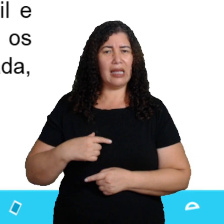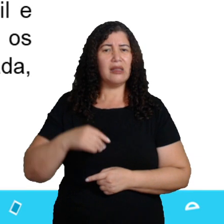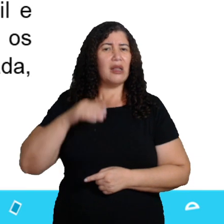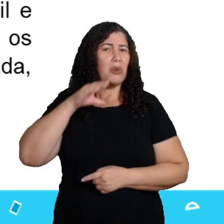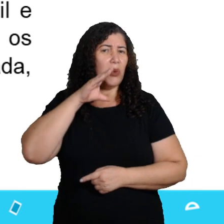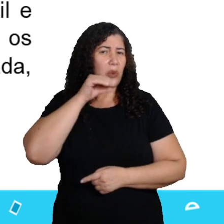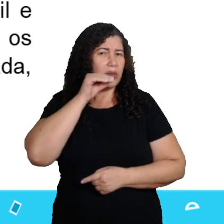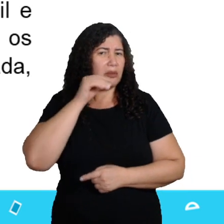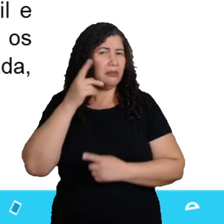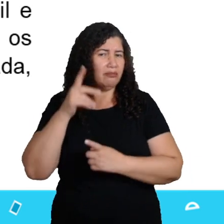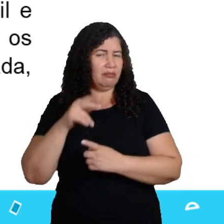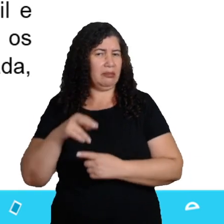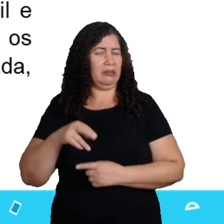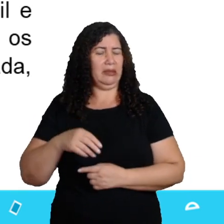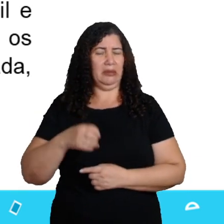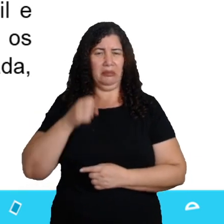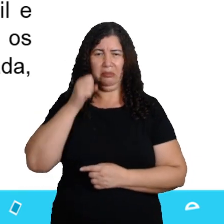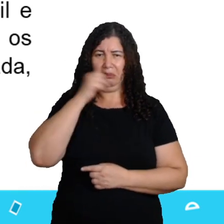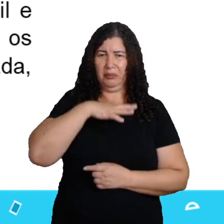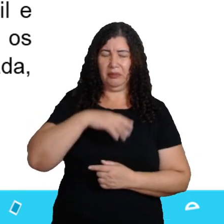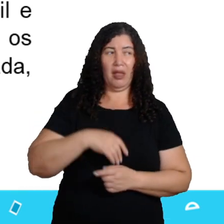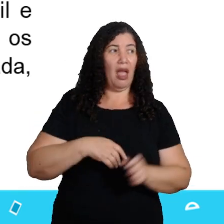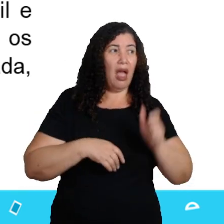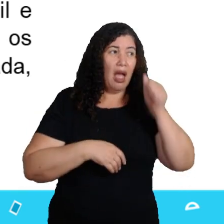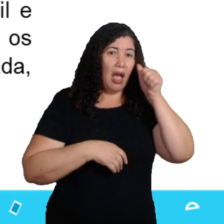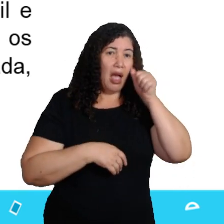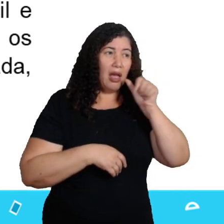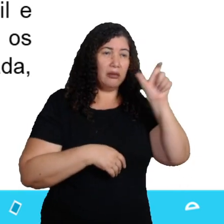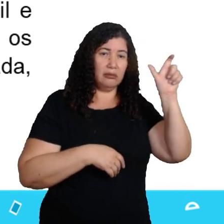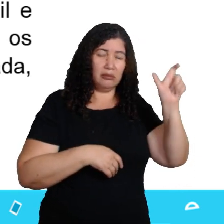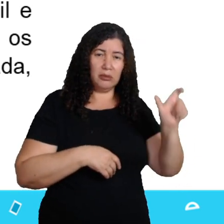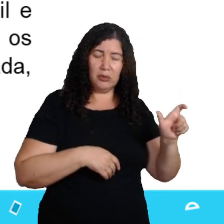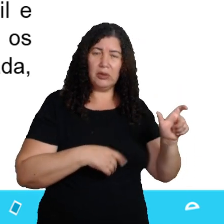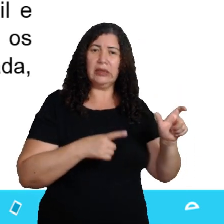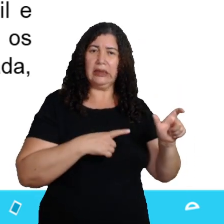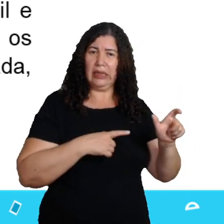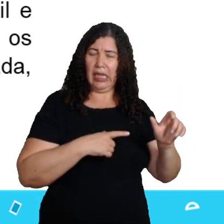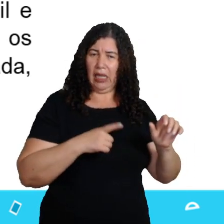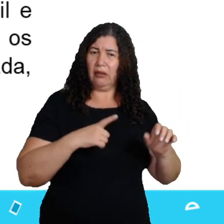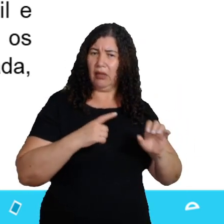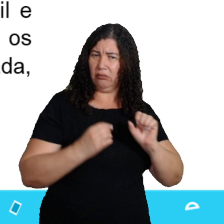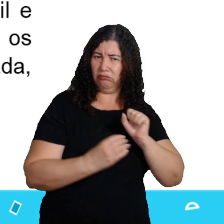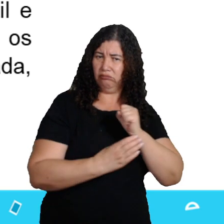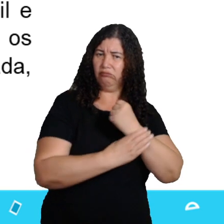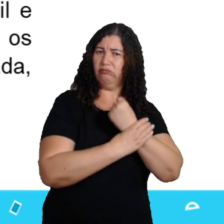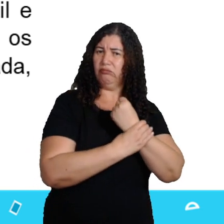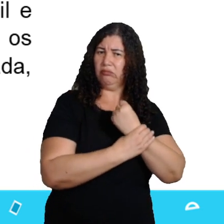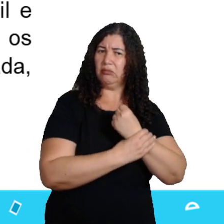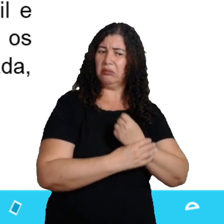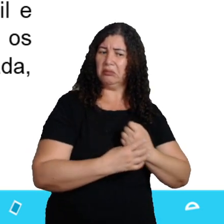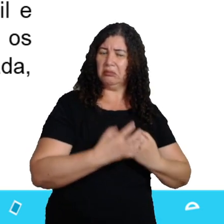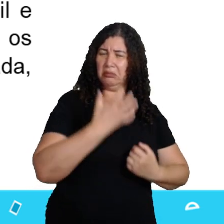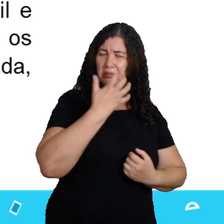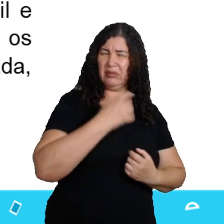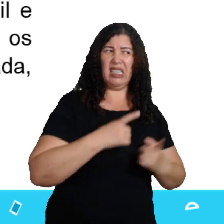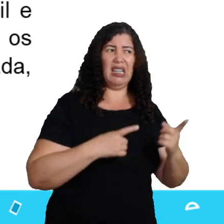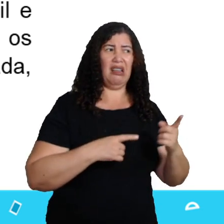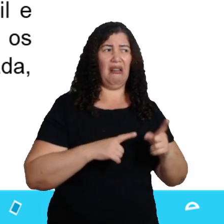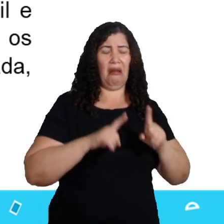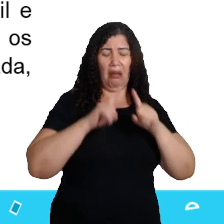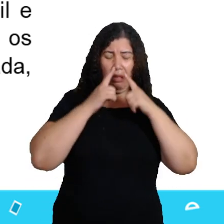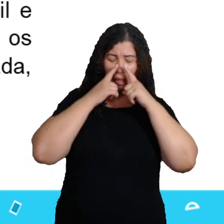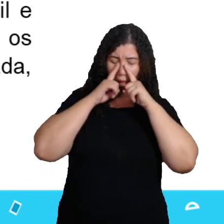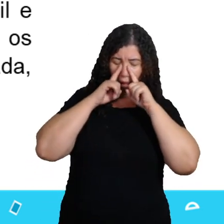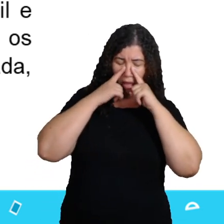funcionários. E ela não é apenas segura e determinada, mas uma chorona